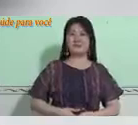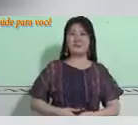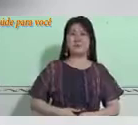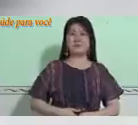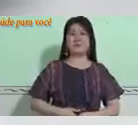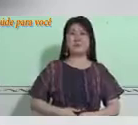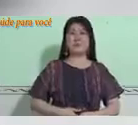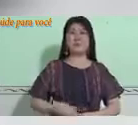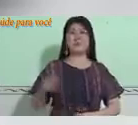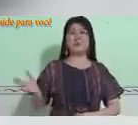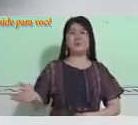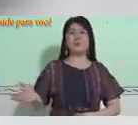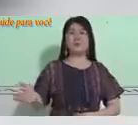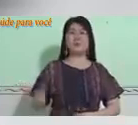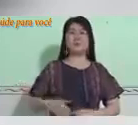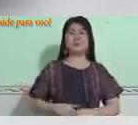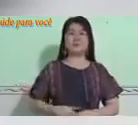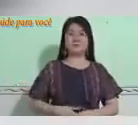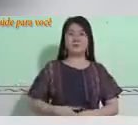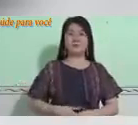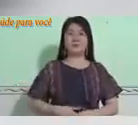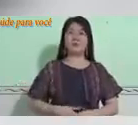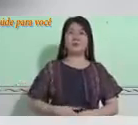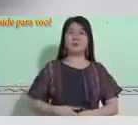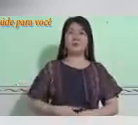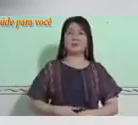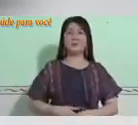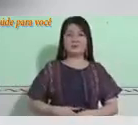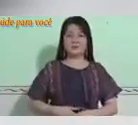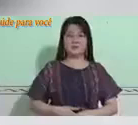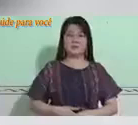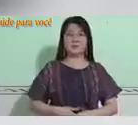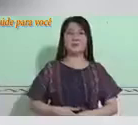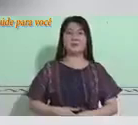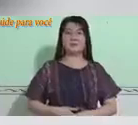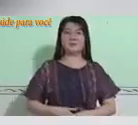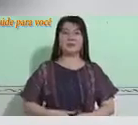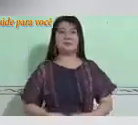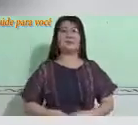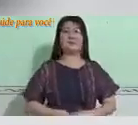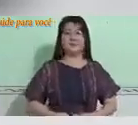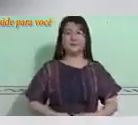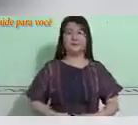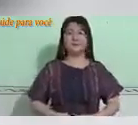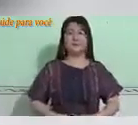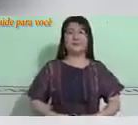O câncer deve ser identificado o mais cedo possível para aumentar as chances de cura.